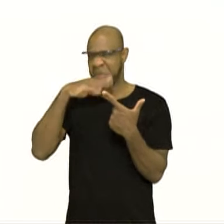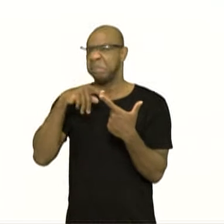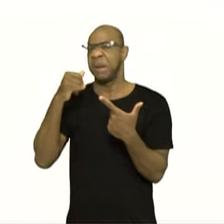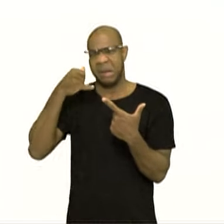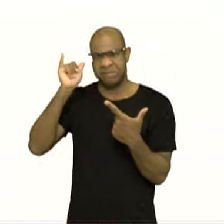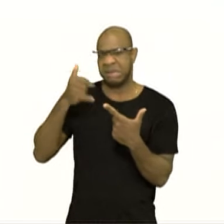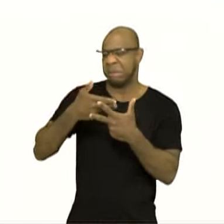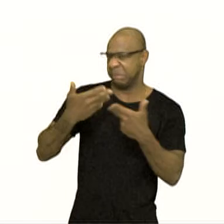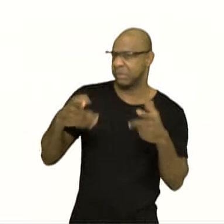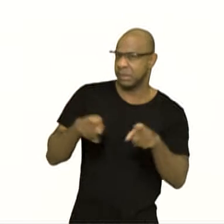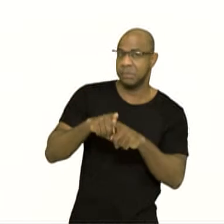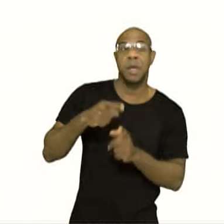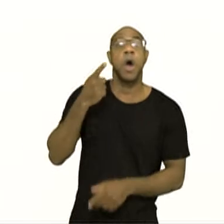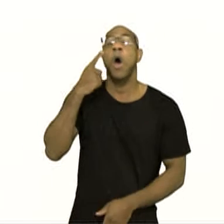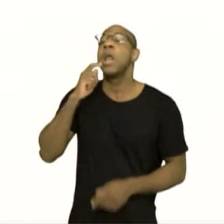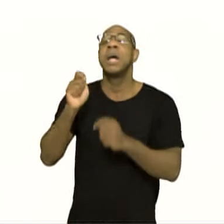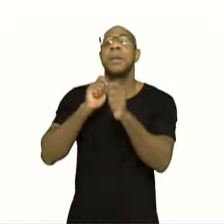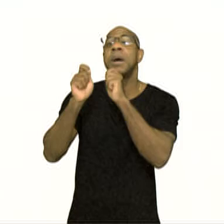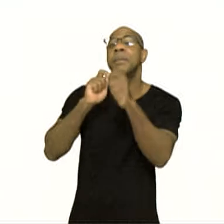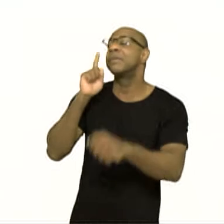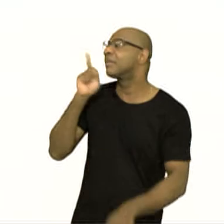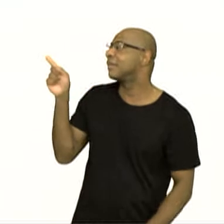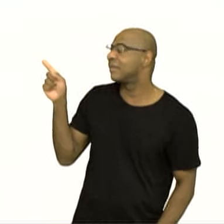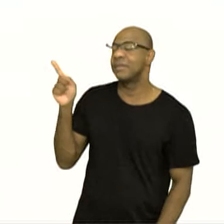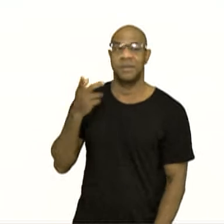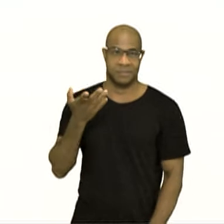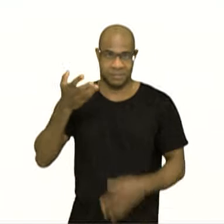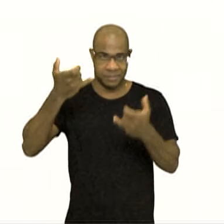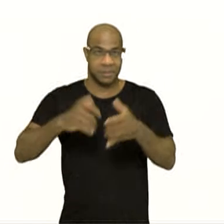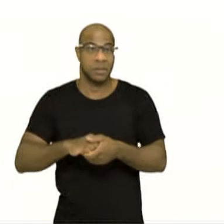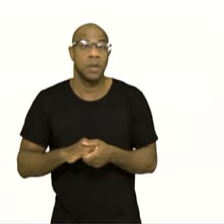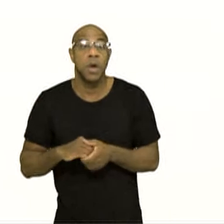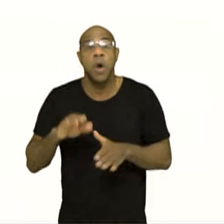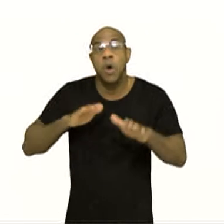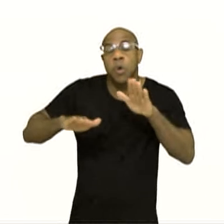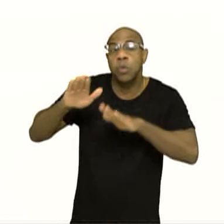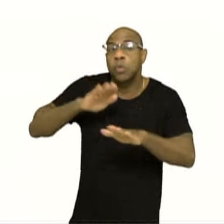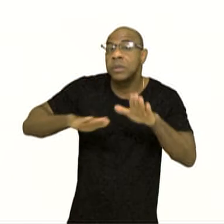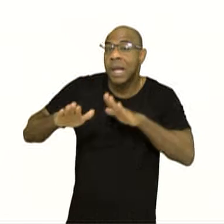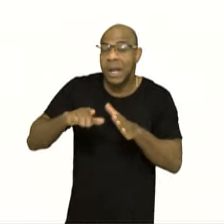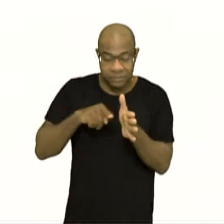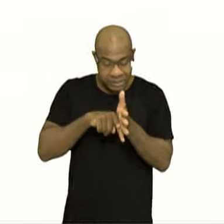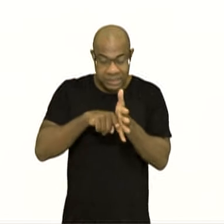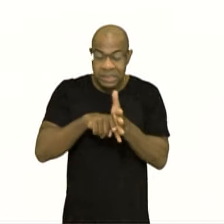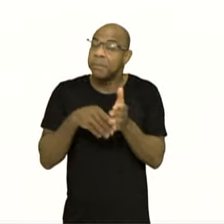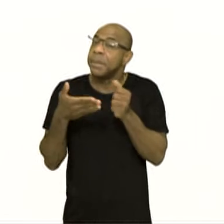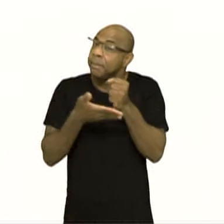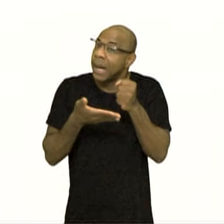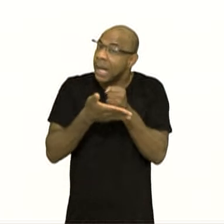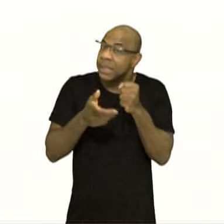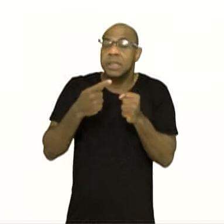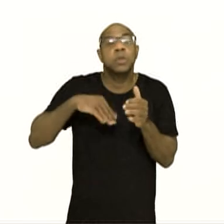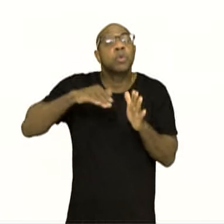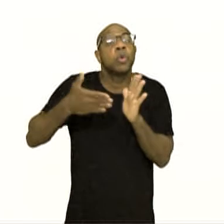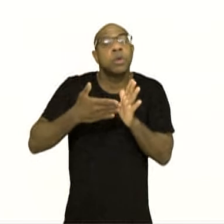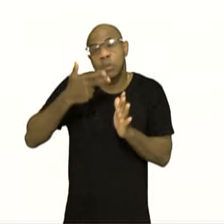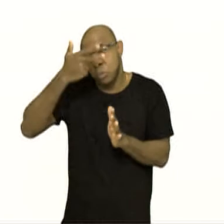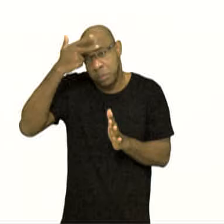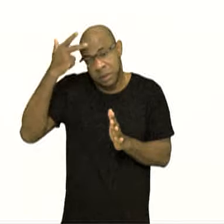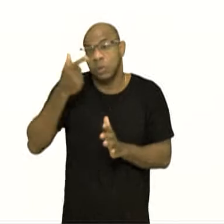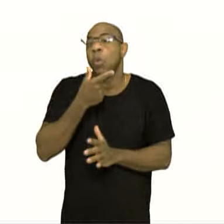reportagem que saiu no Guia do Estudante. Cuidados e exames básicos que todo homem deve